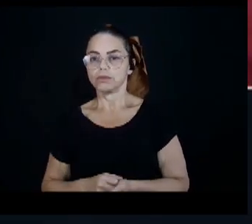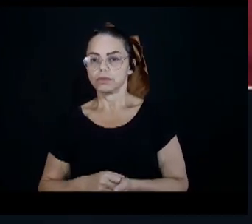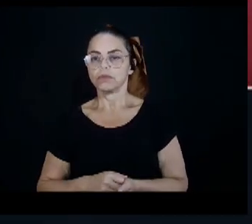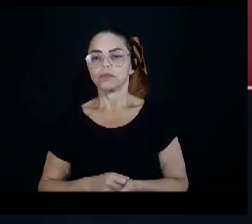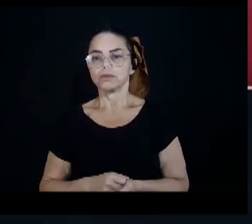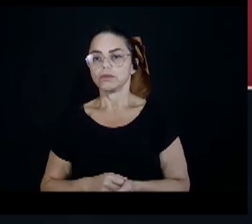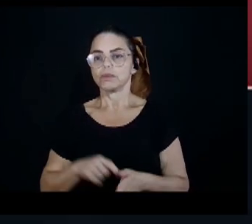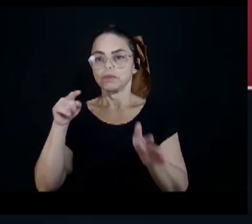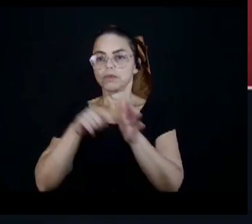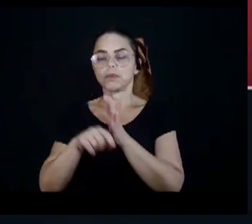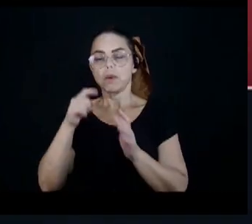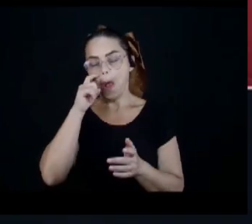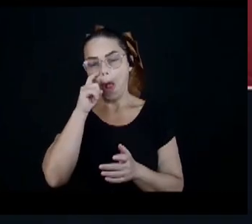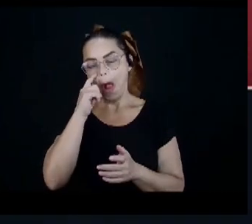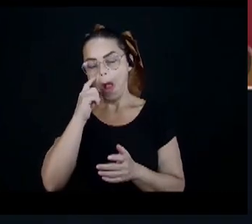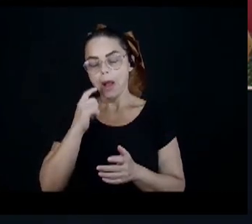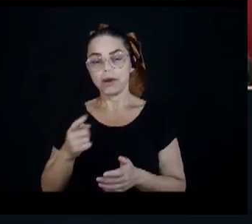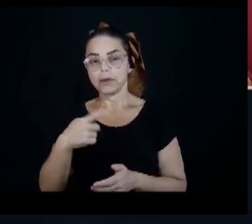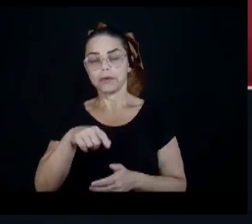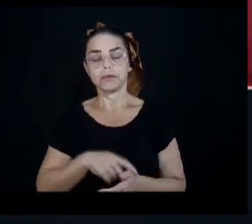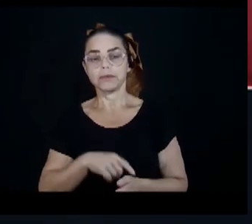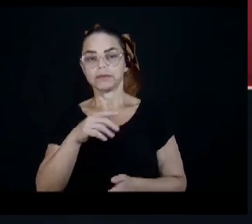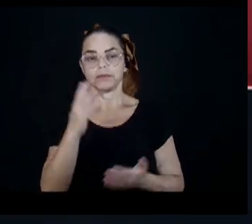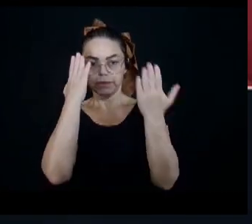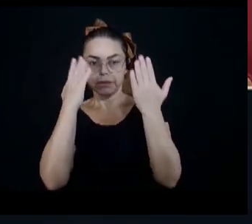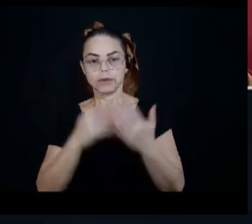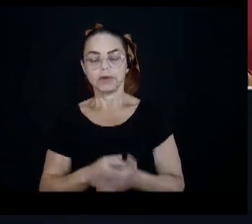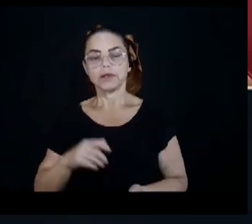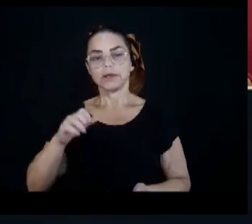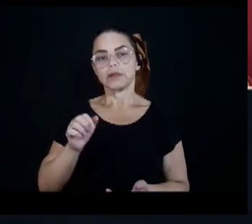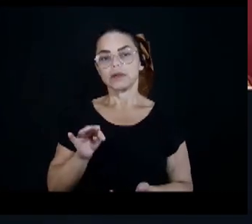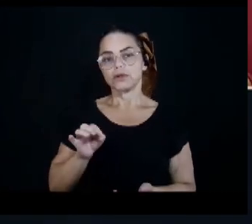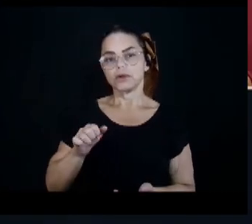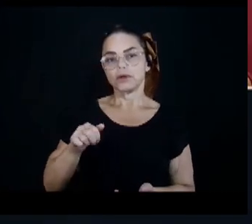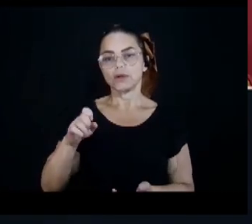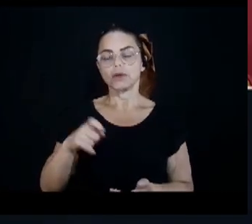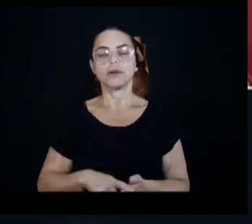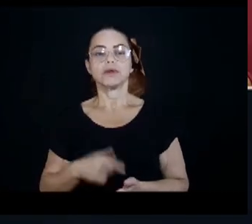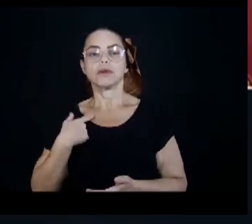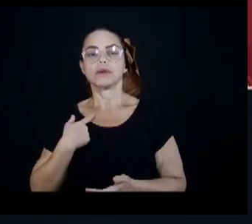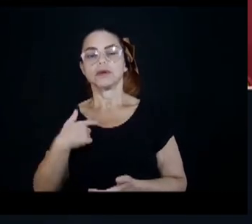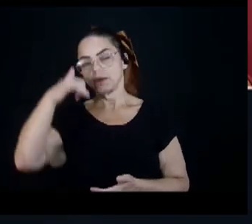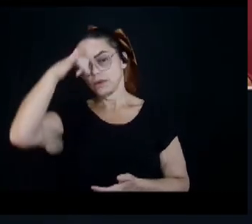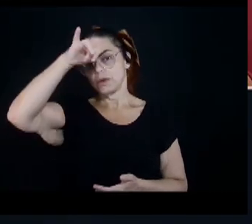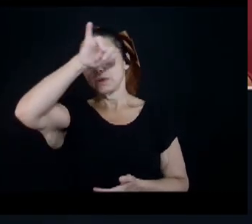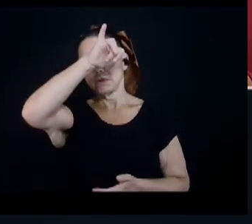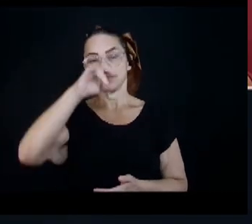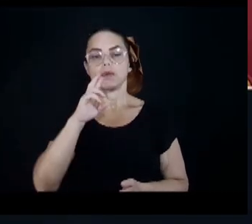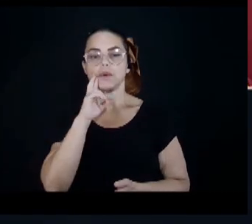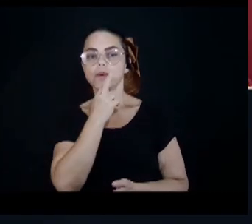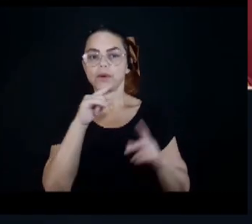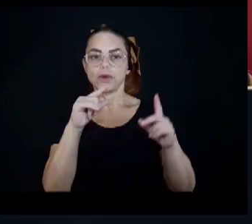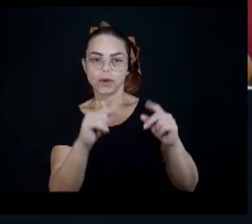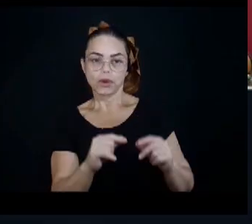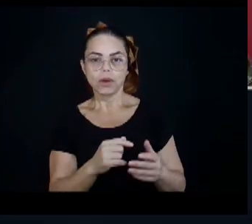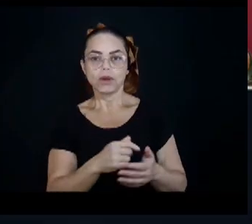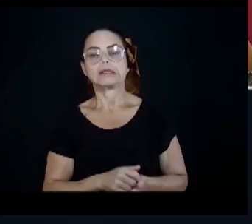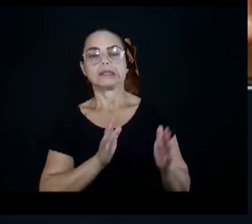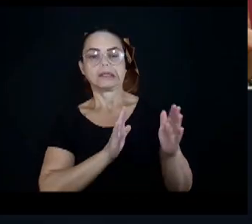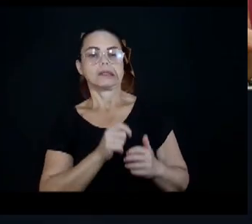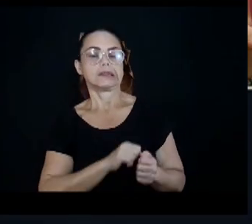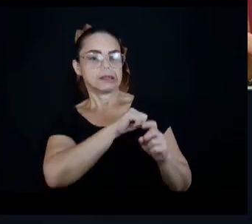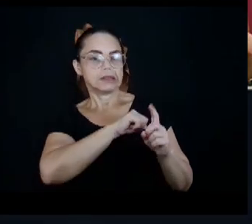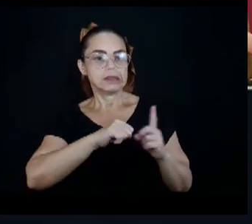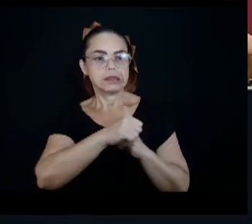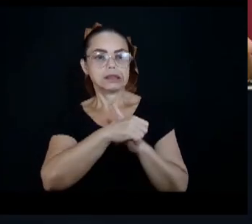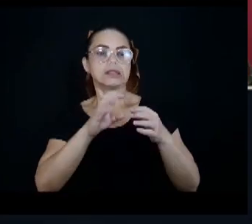para a nossa psicóloga Cristiane. Vamos lá, Cris. A pessoa passa a evitar restaurante, reduz momentos sociais ligados à comida e